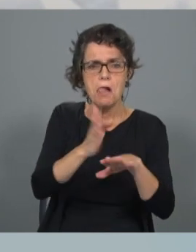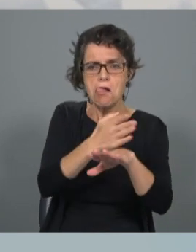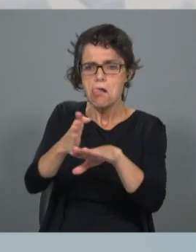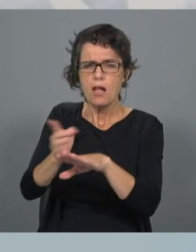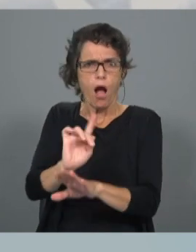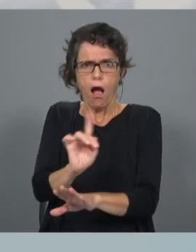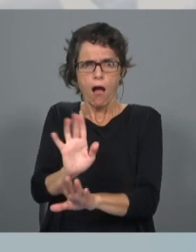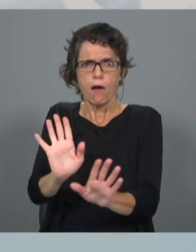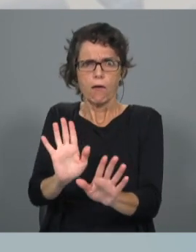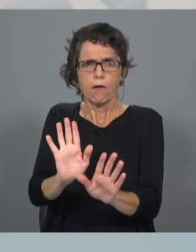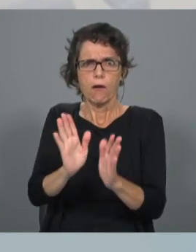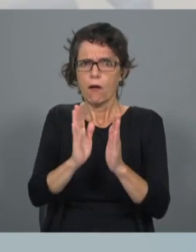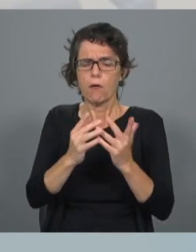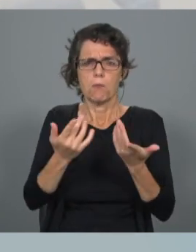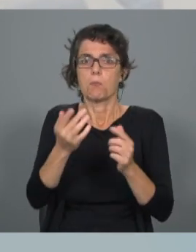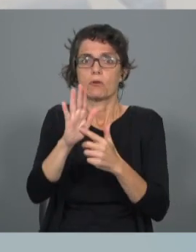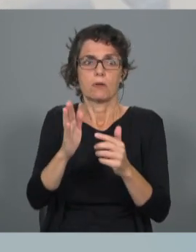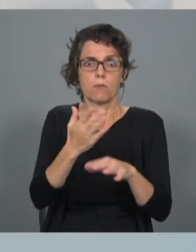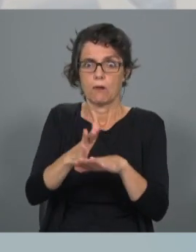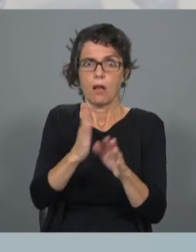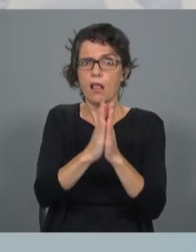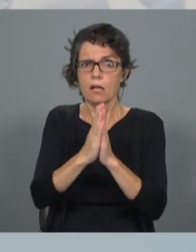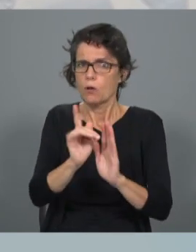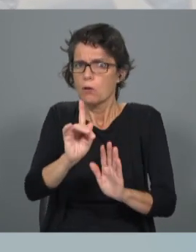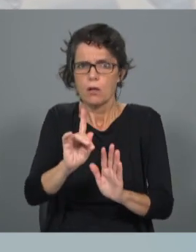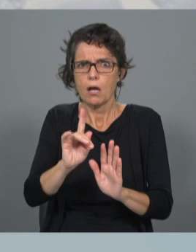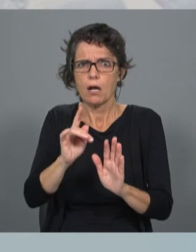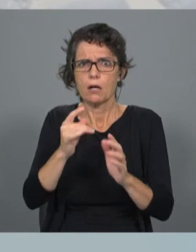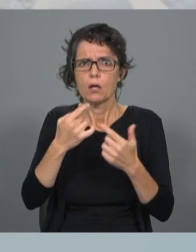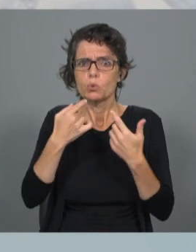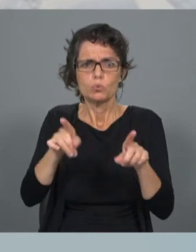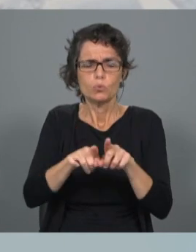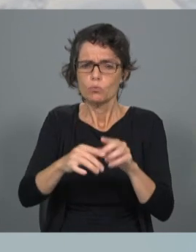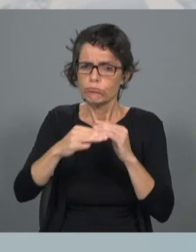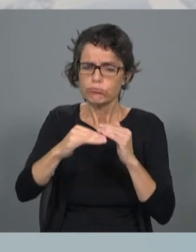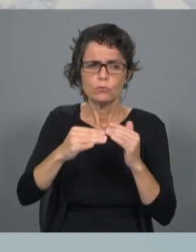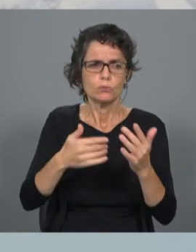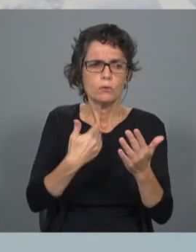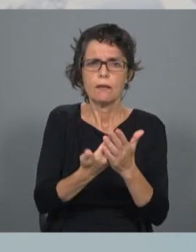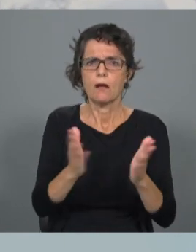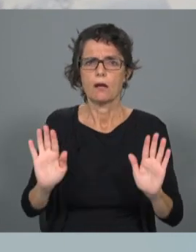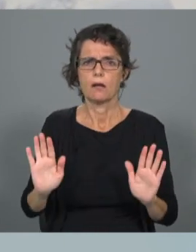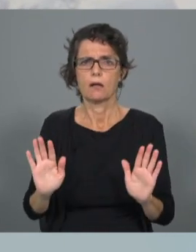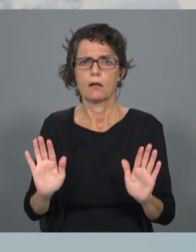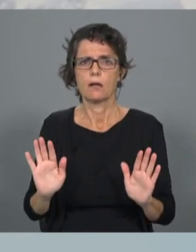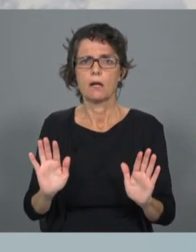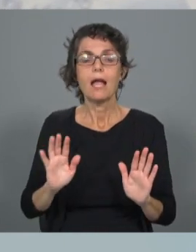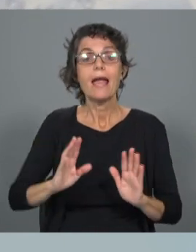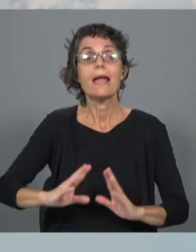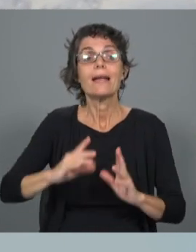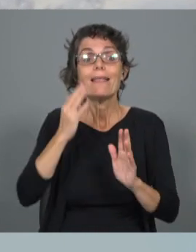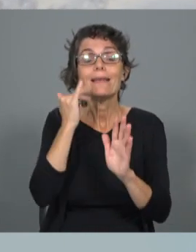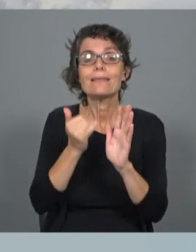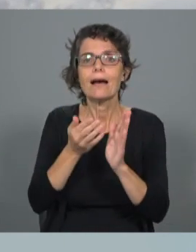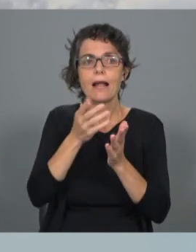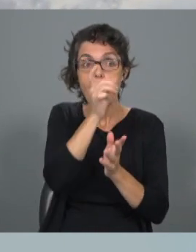religião. E justamente o nosso grande objetivo, acima de tudo, é a promoção integral da pessoa, seja